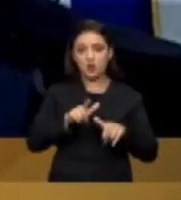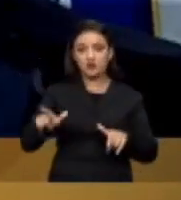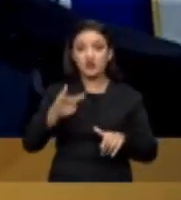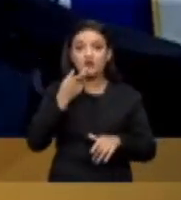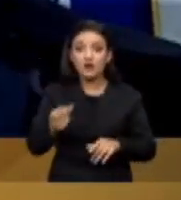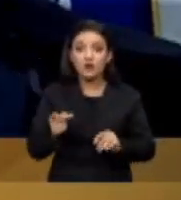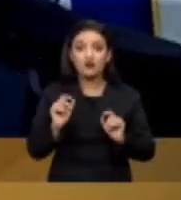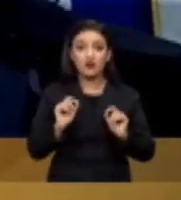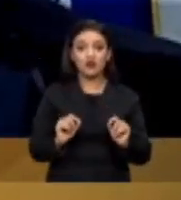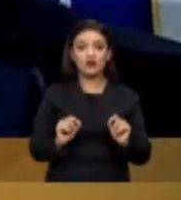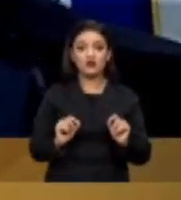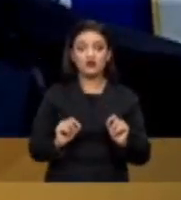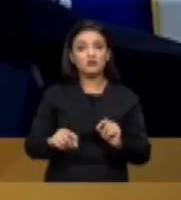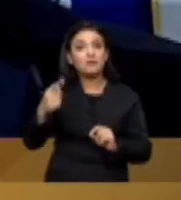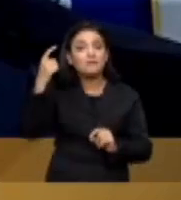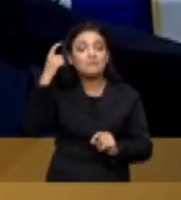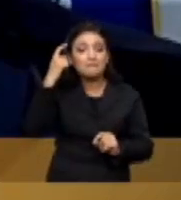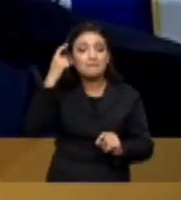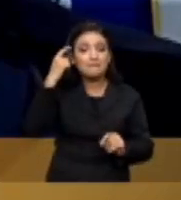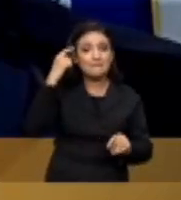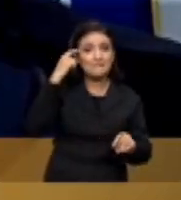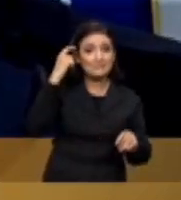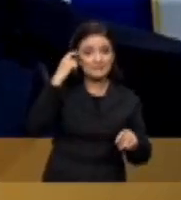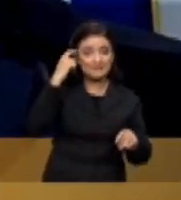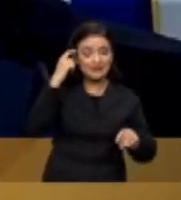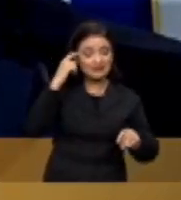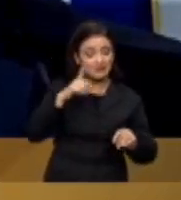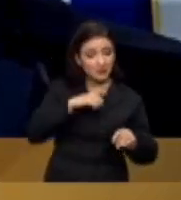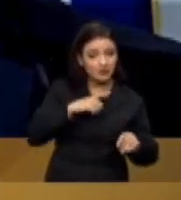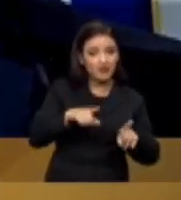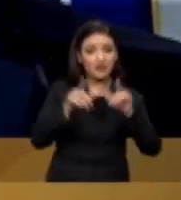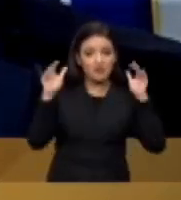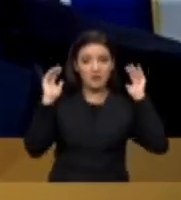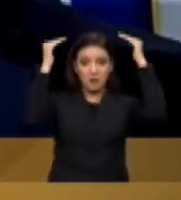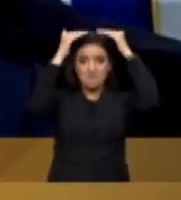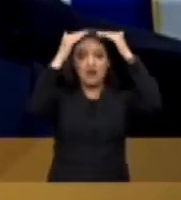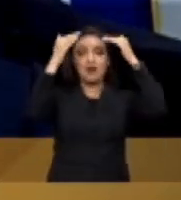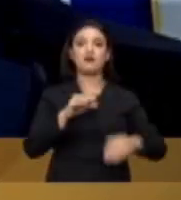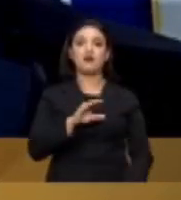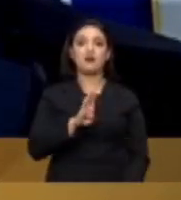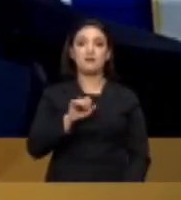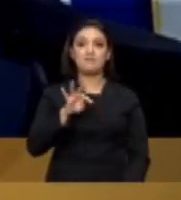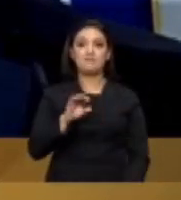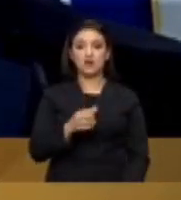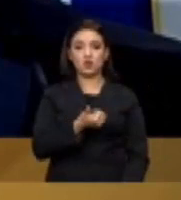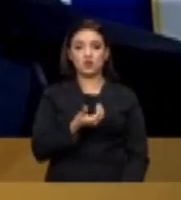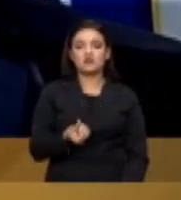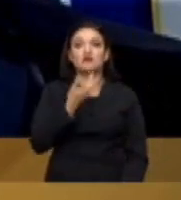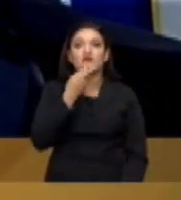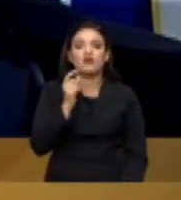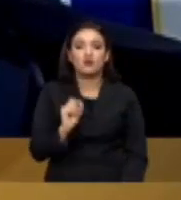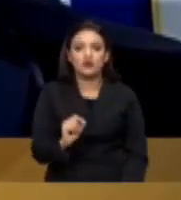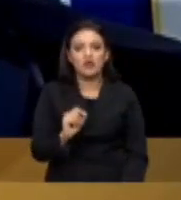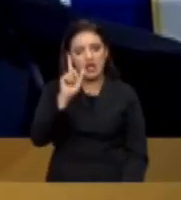secular pós-metafísico. E para o cardeal Ratzinger, Papa Bento XVI, trata-se da realidade do